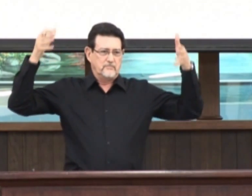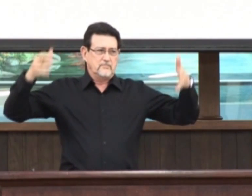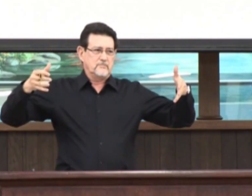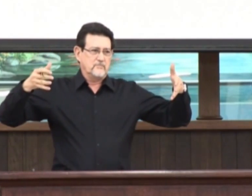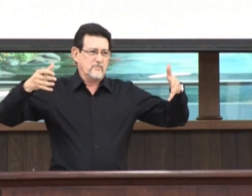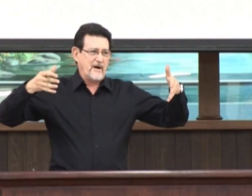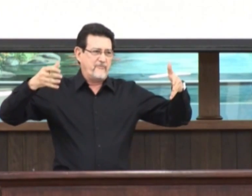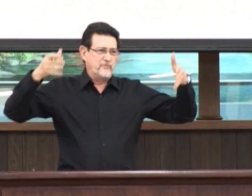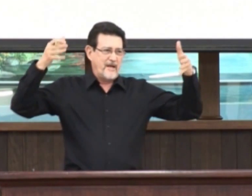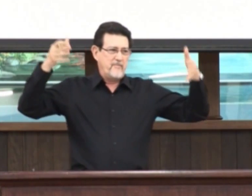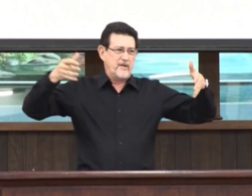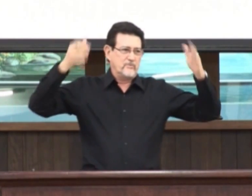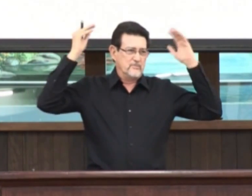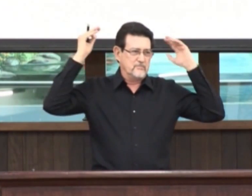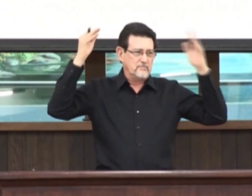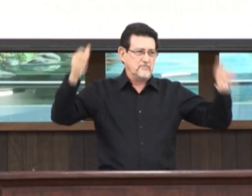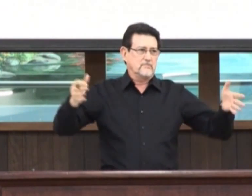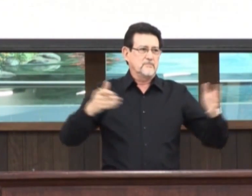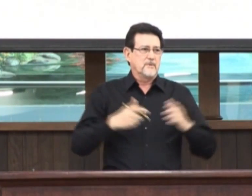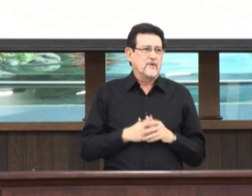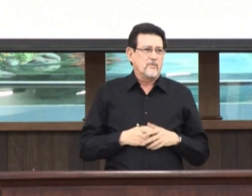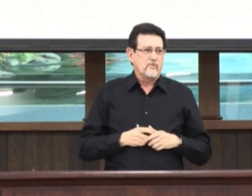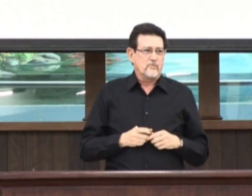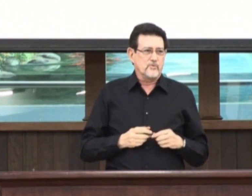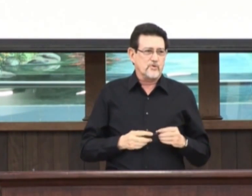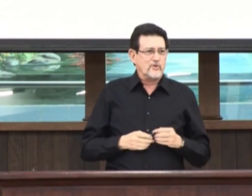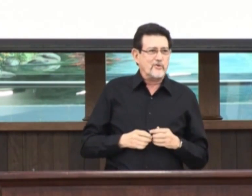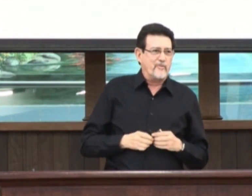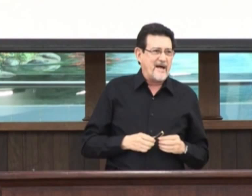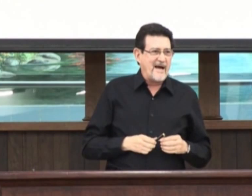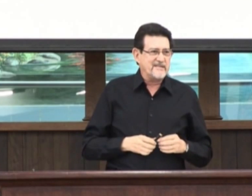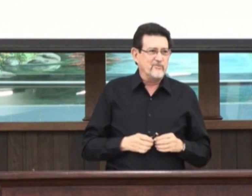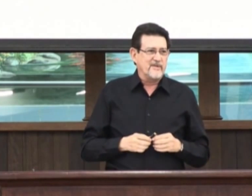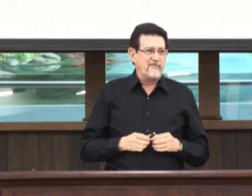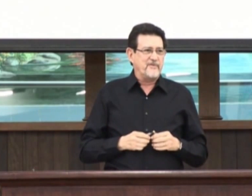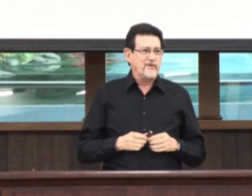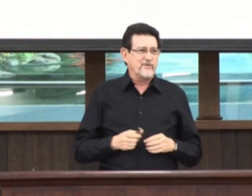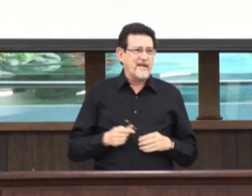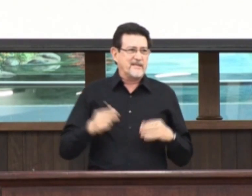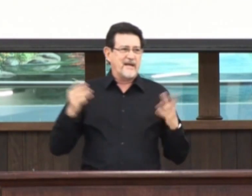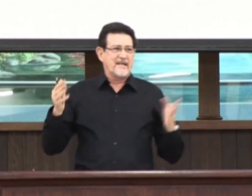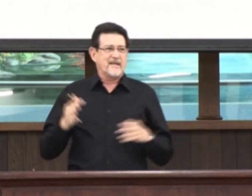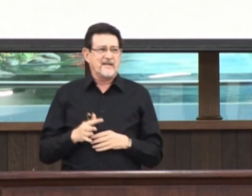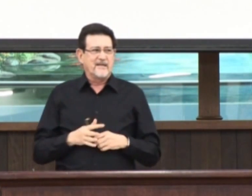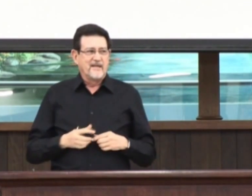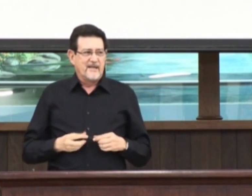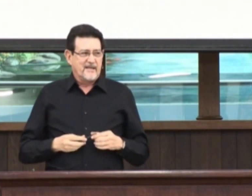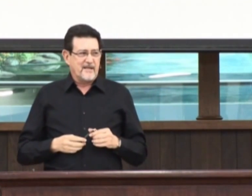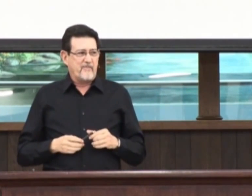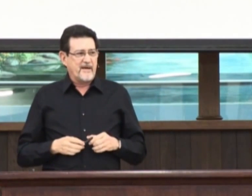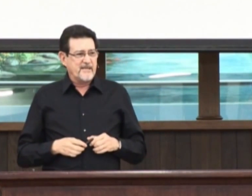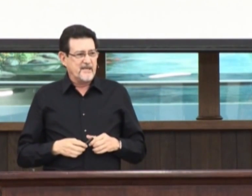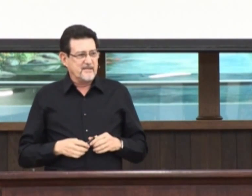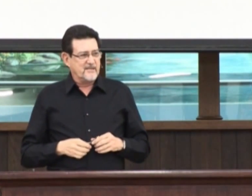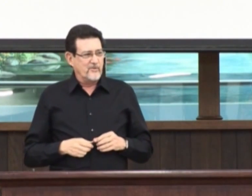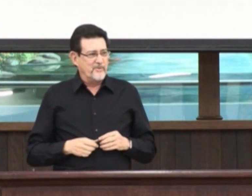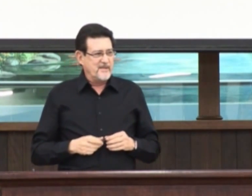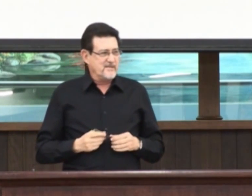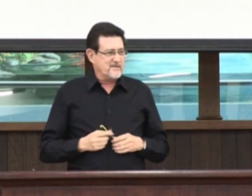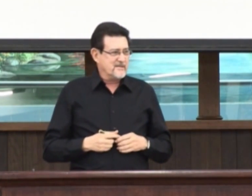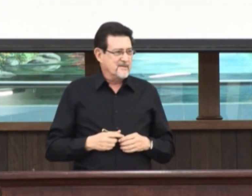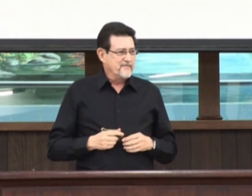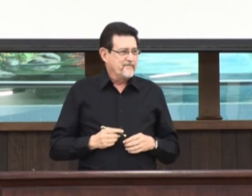um afundamento, um sossobrar de um navio na entrada da Baía de